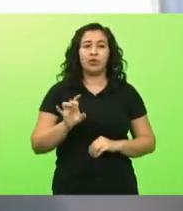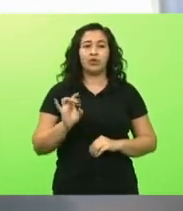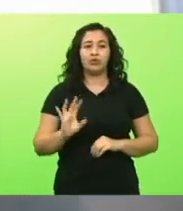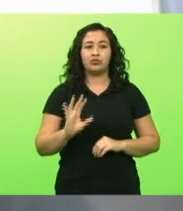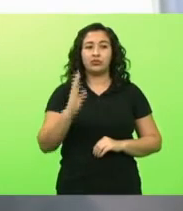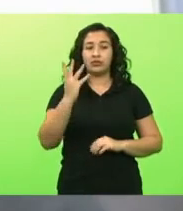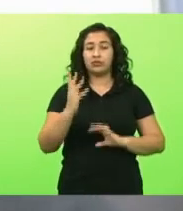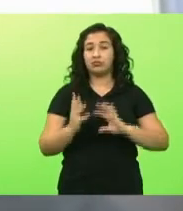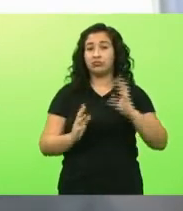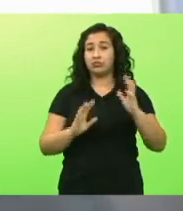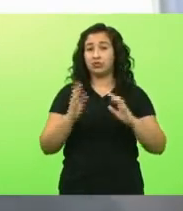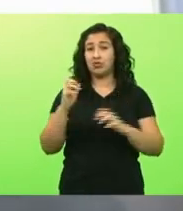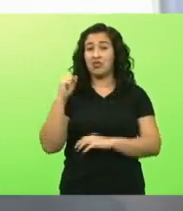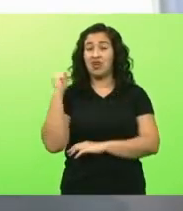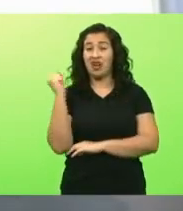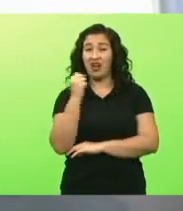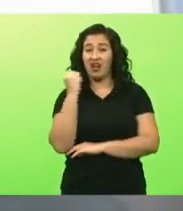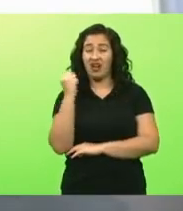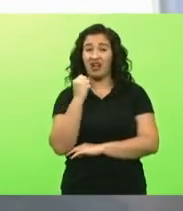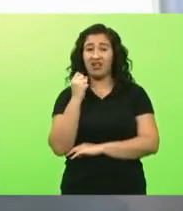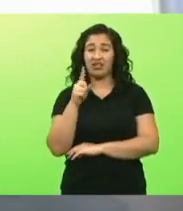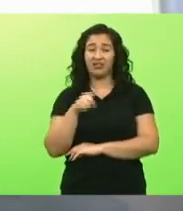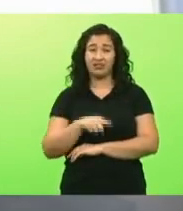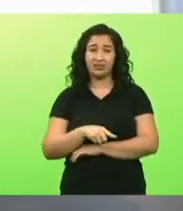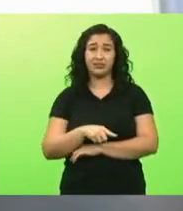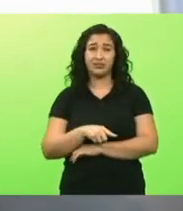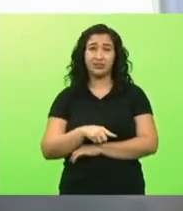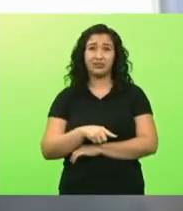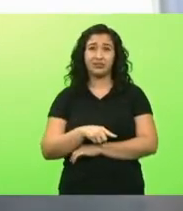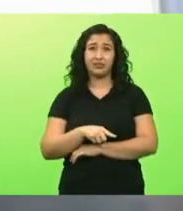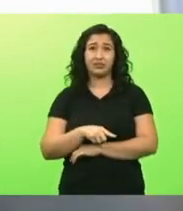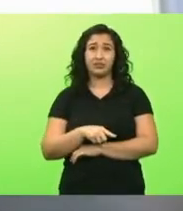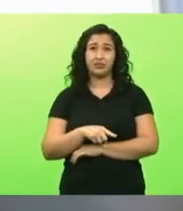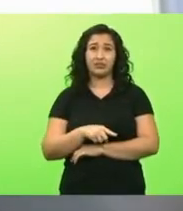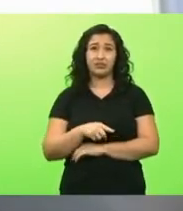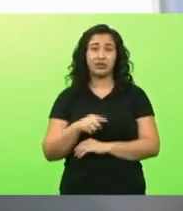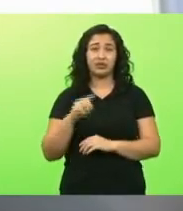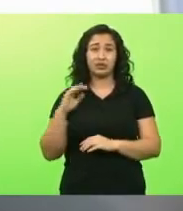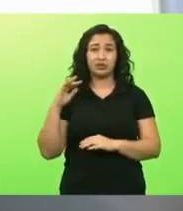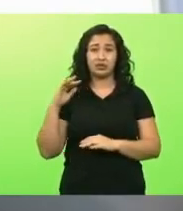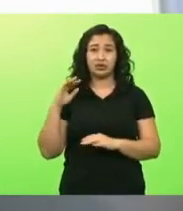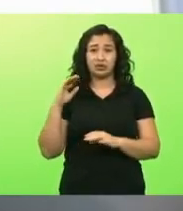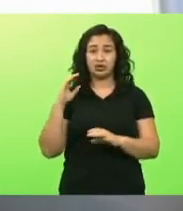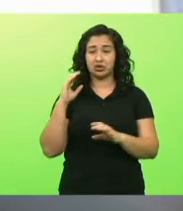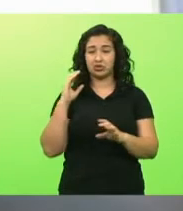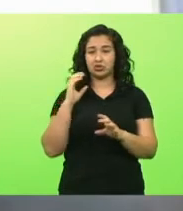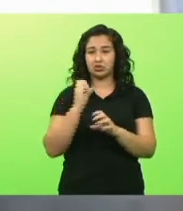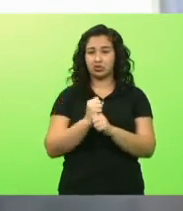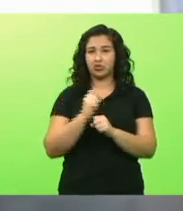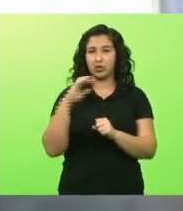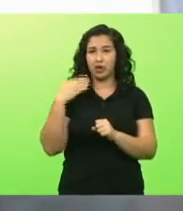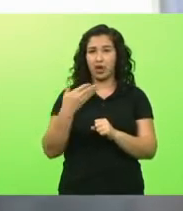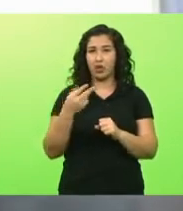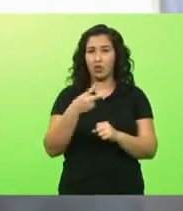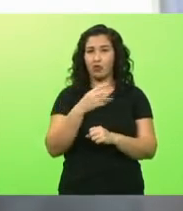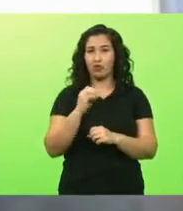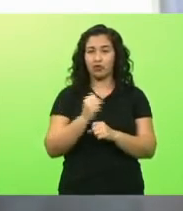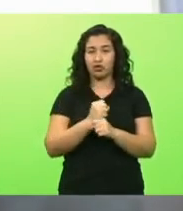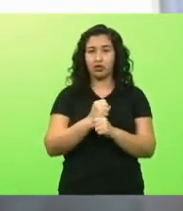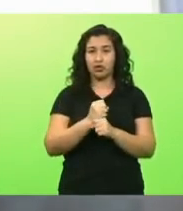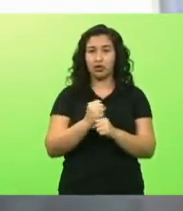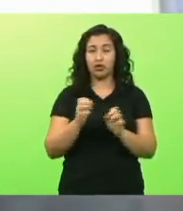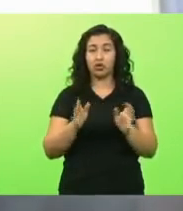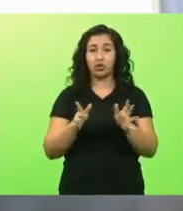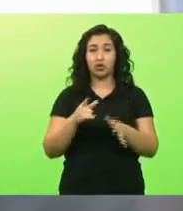mais graves dos últimos 20 anos, nós já